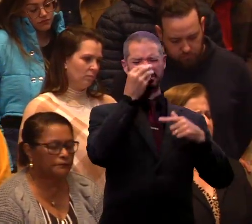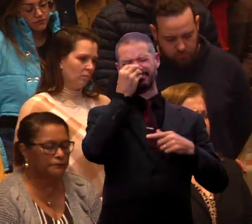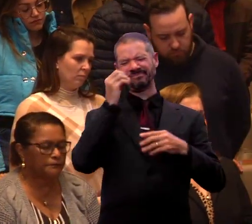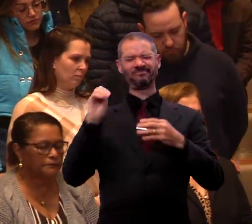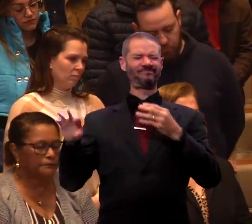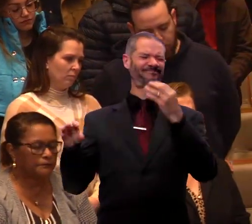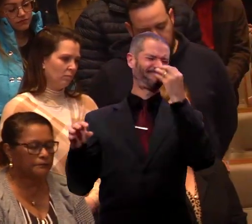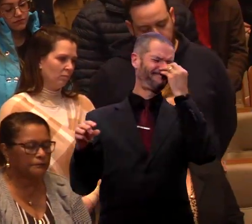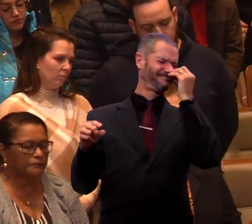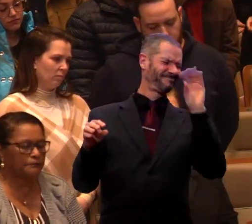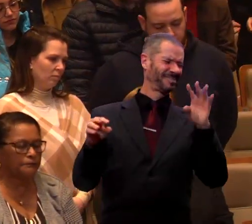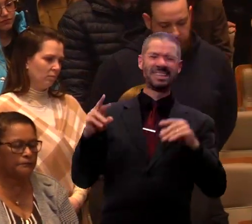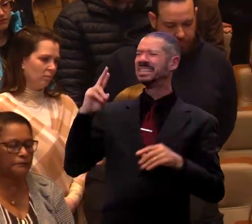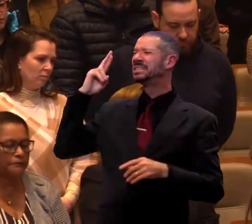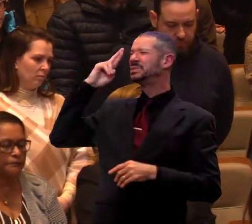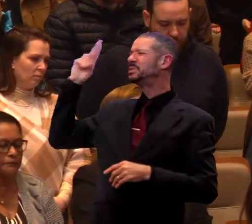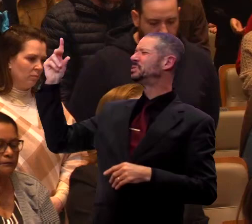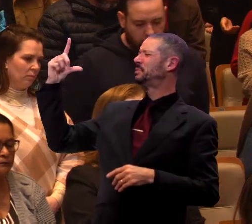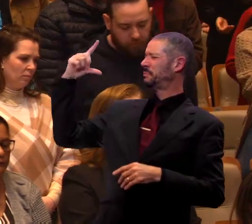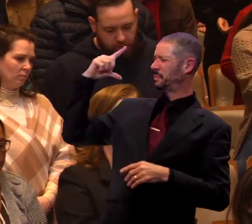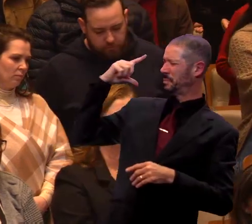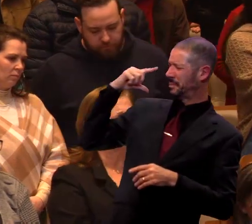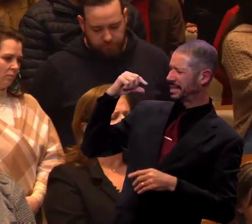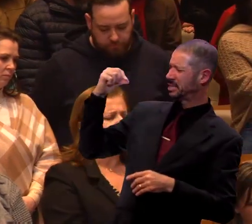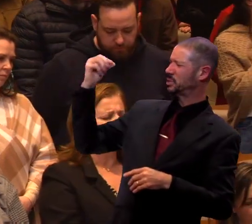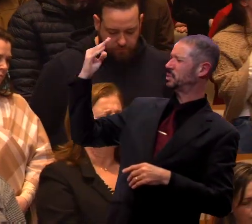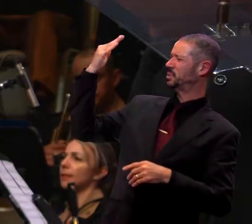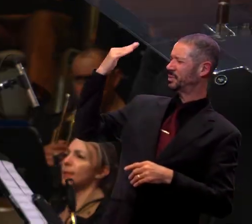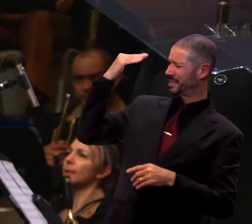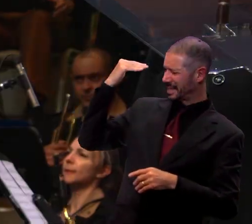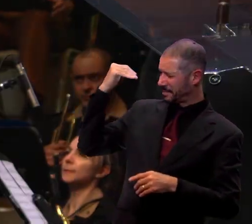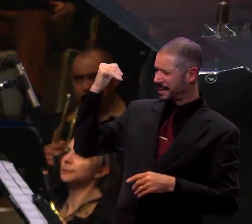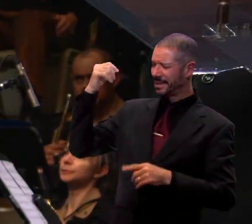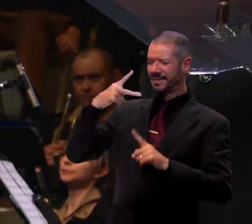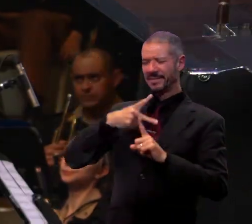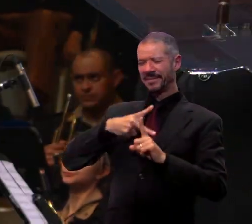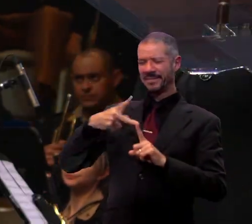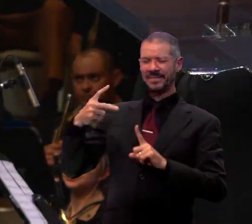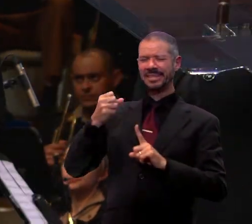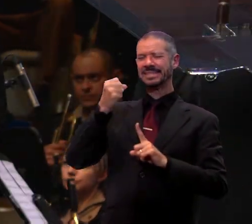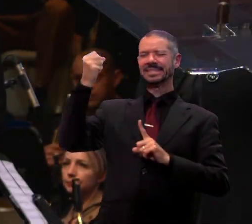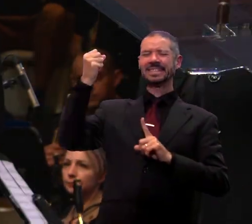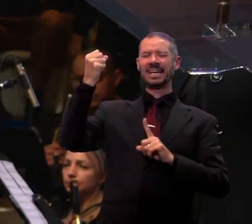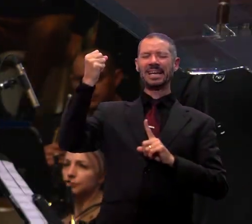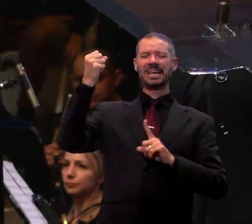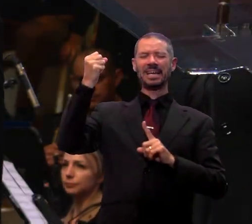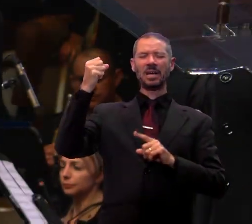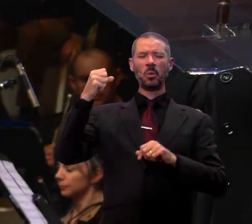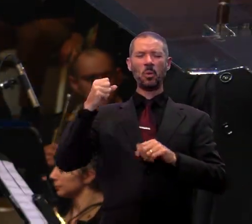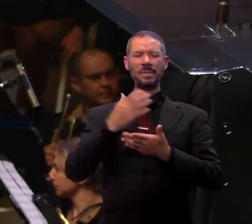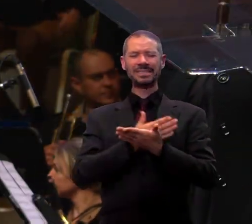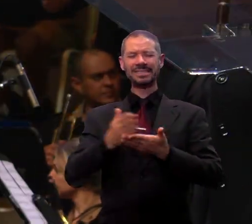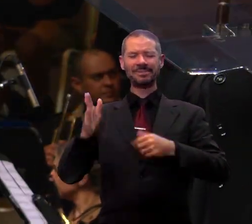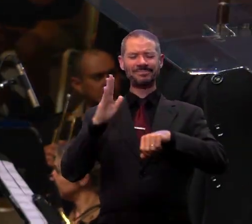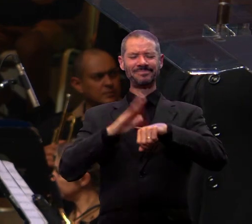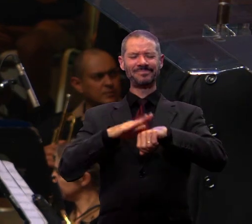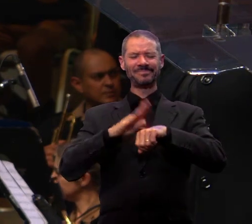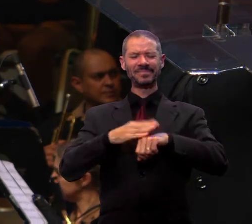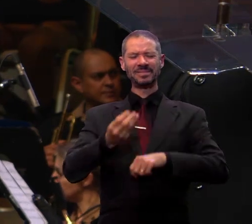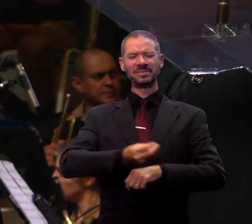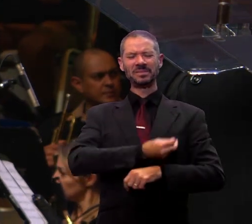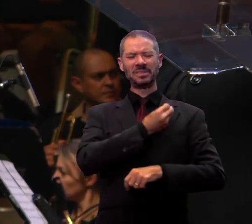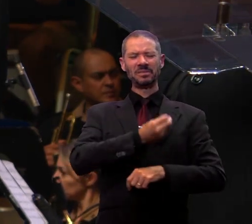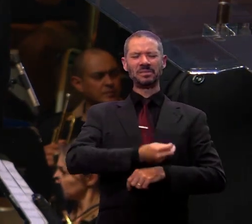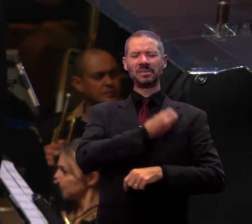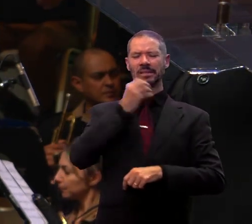O Senhor nos pede, o Senhor nos convoca para vencermos a omissão e entrarmos em ação, vivendo o amor